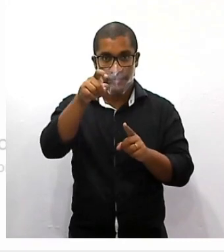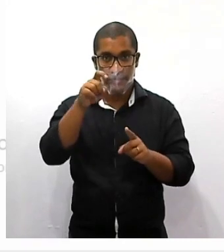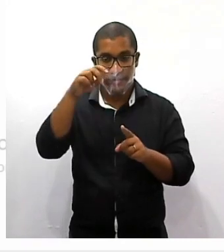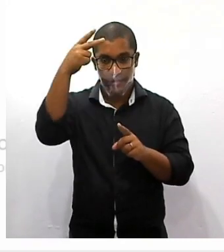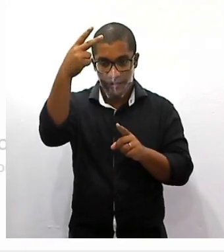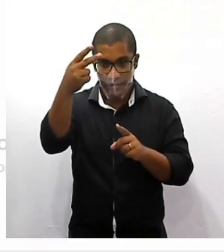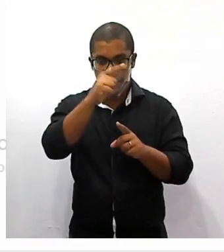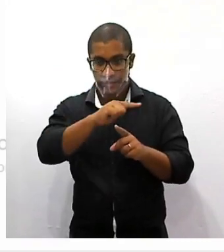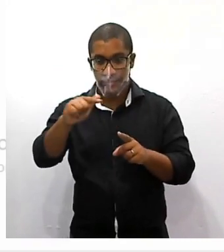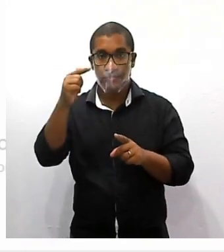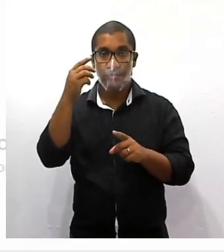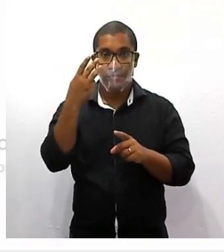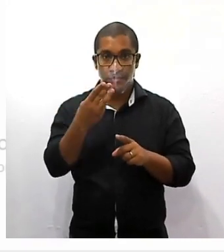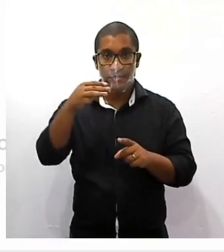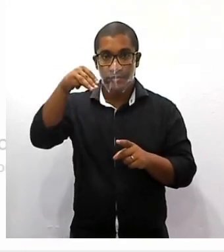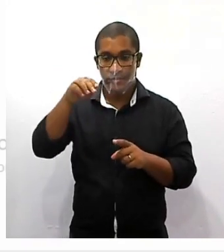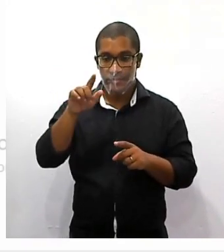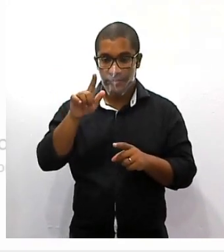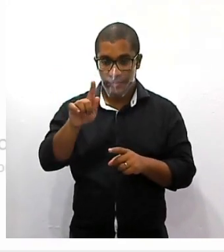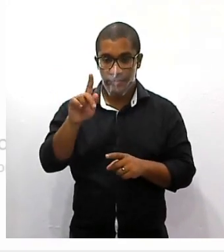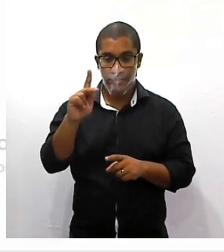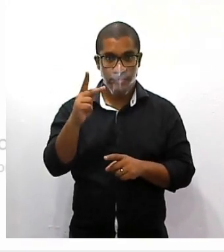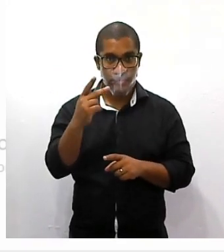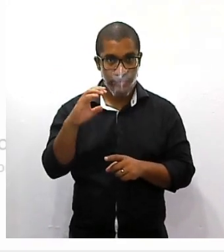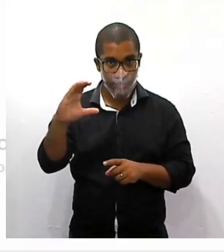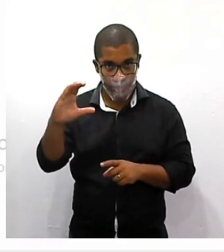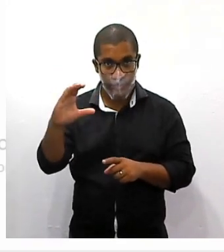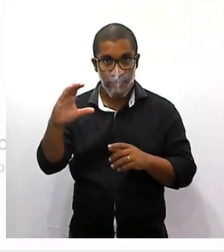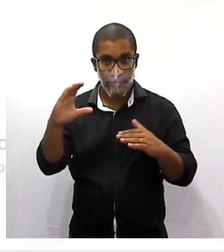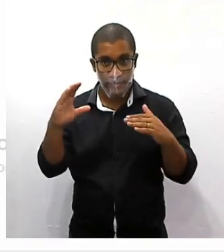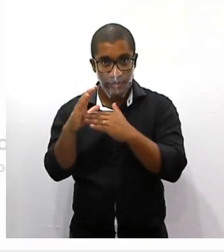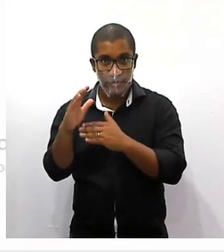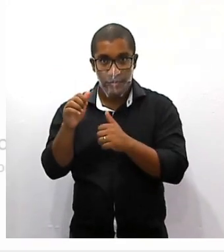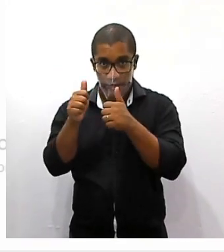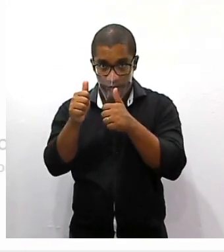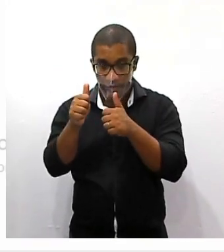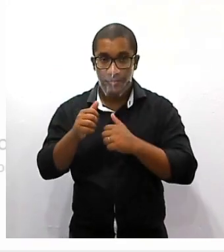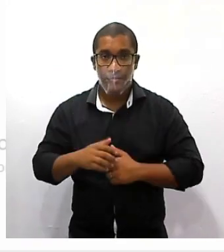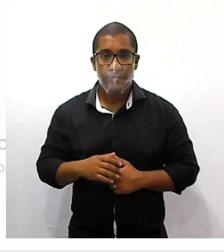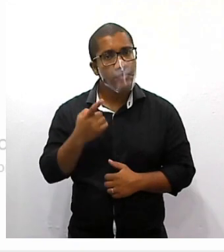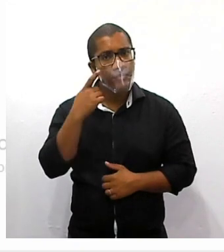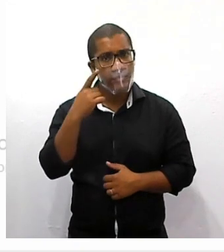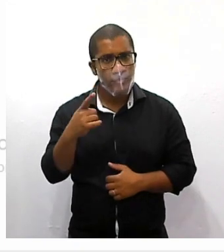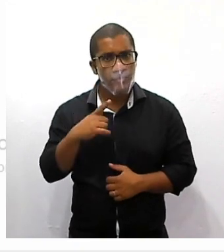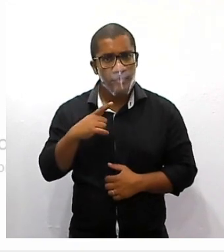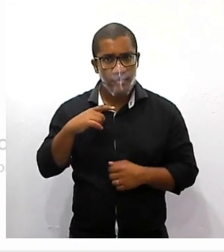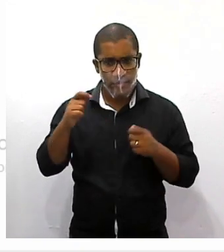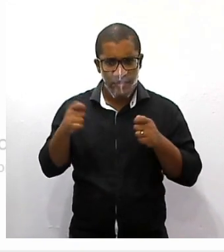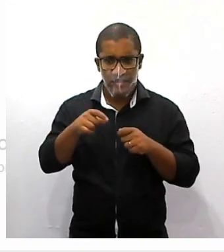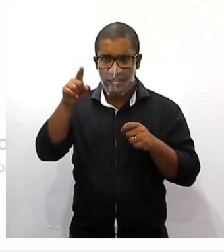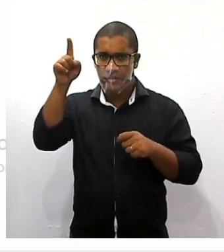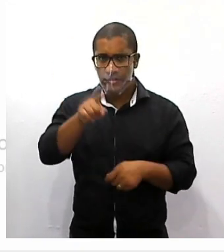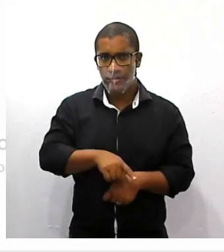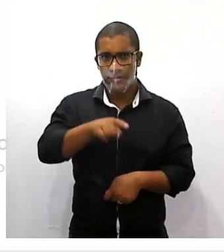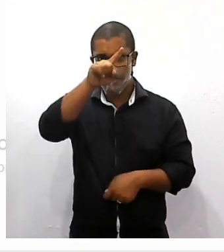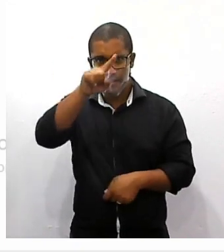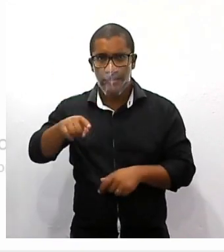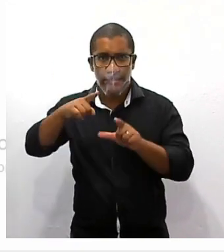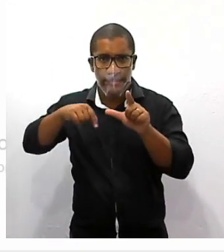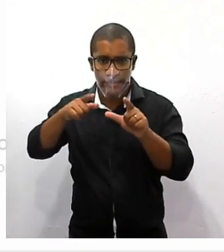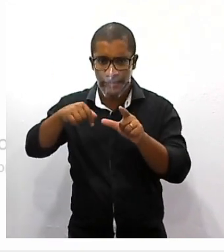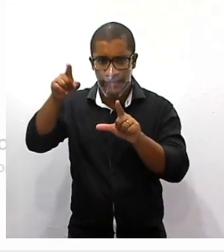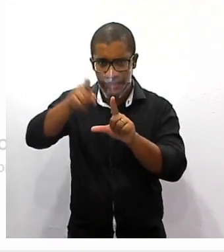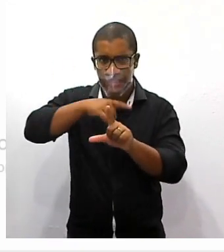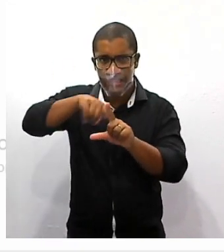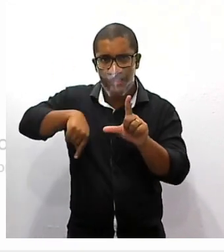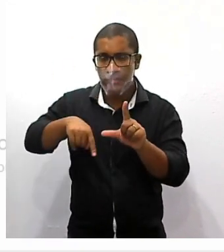ponto HC, lá quando ele para. Note, pessoal, que nós não podemos cancelar nenhuma das letras. E aí